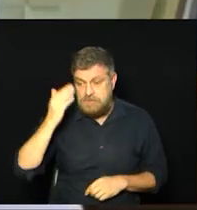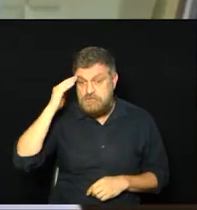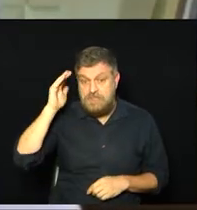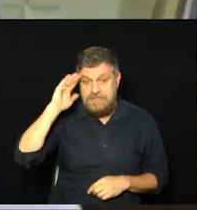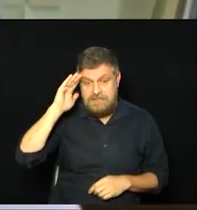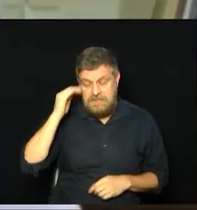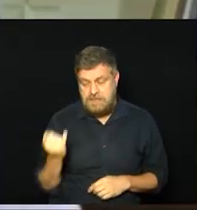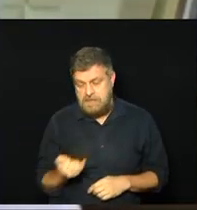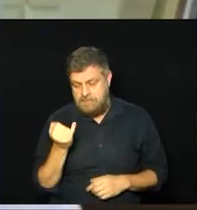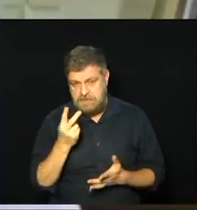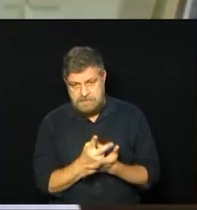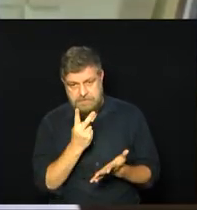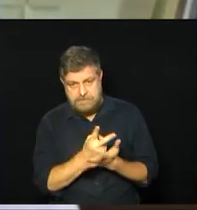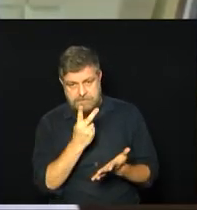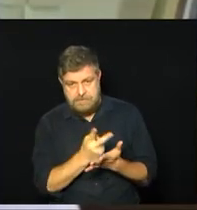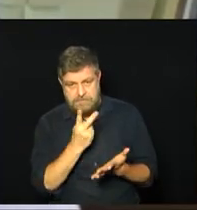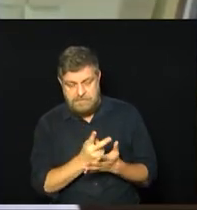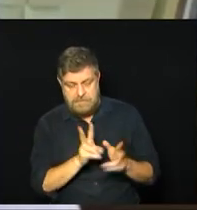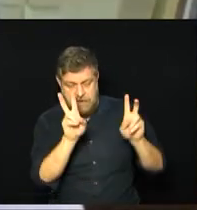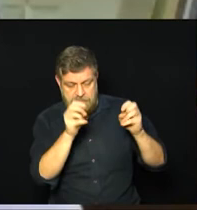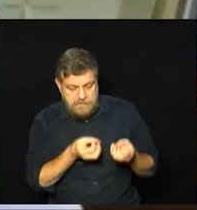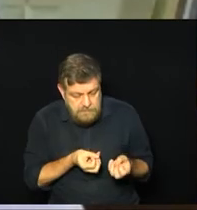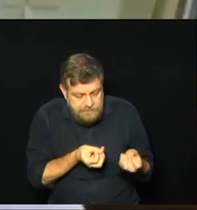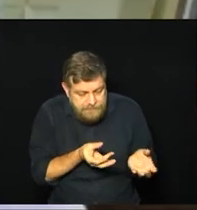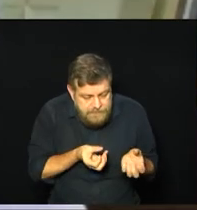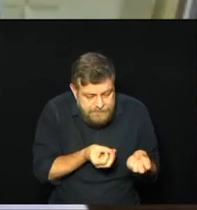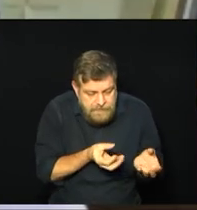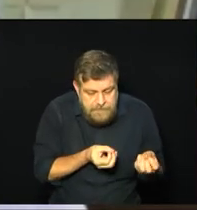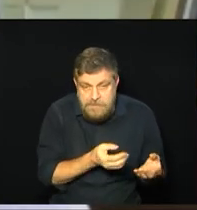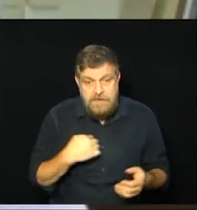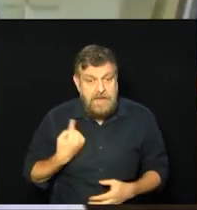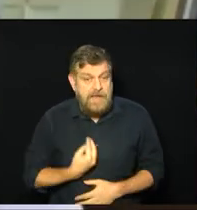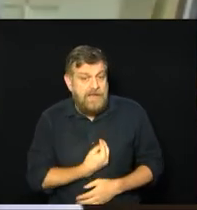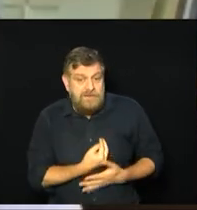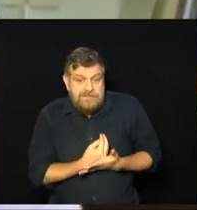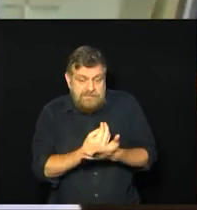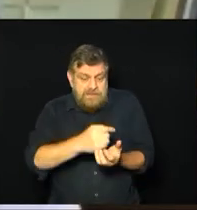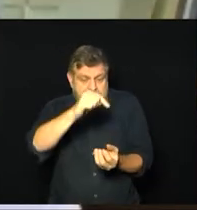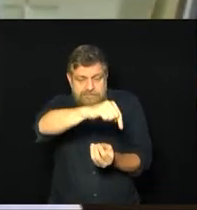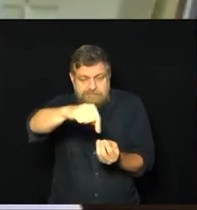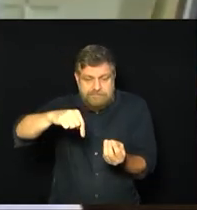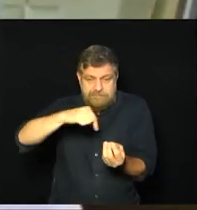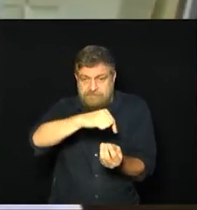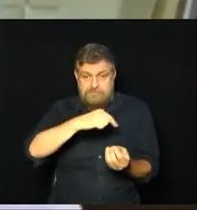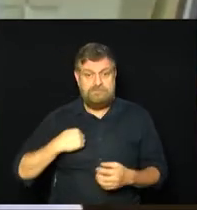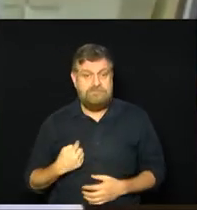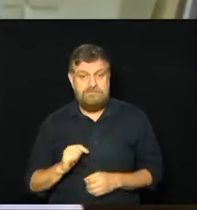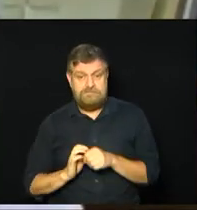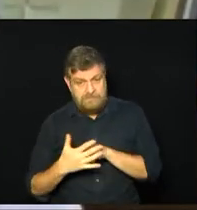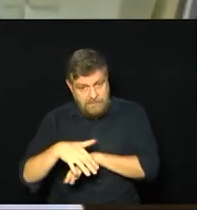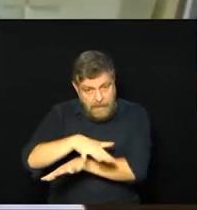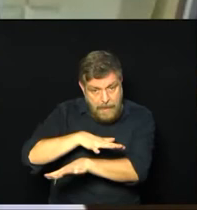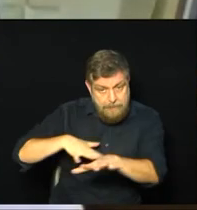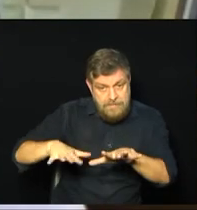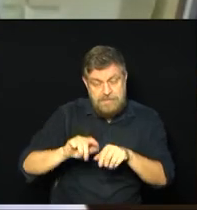importante sempre trazer esses temas que fazem parte da nossa vida, não tem jeito. A pandemia, ela só fez com que